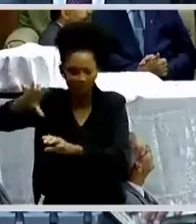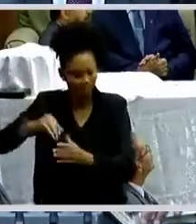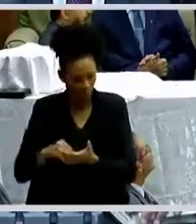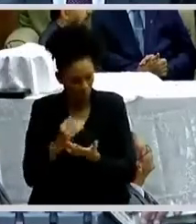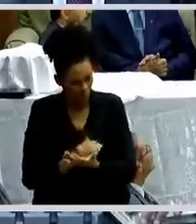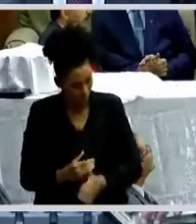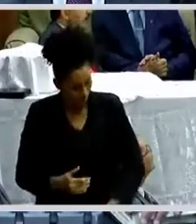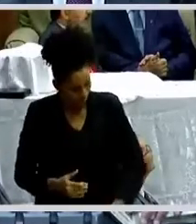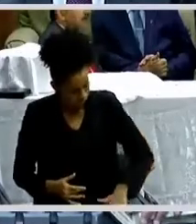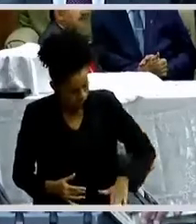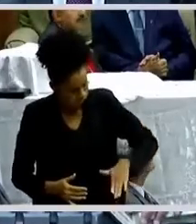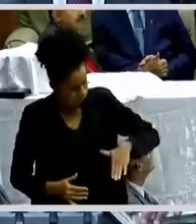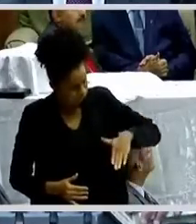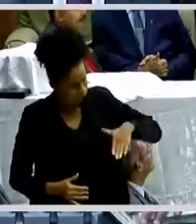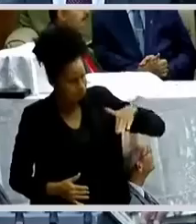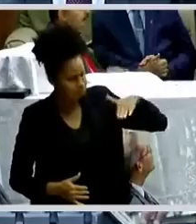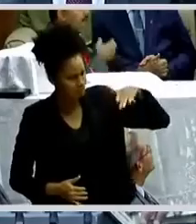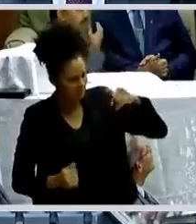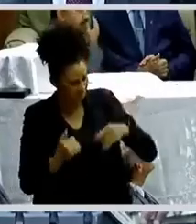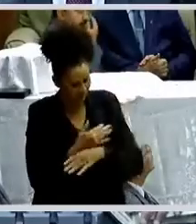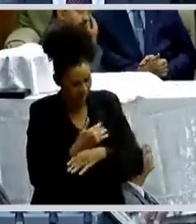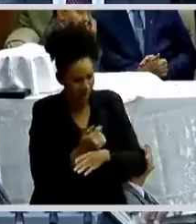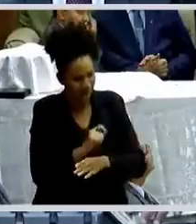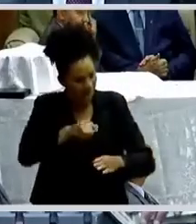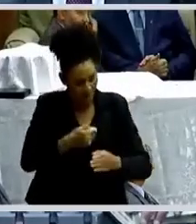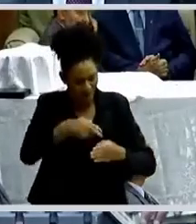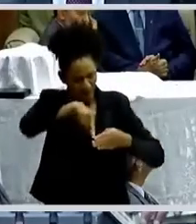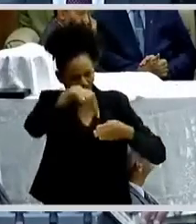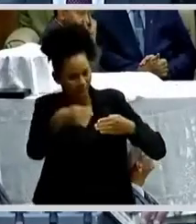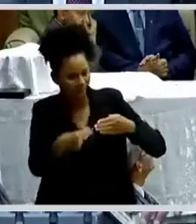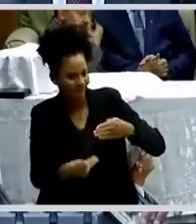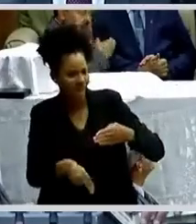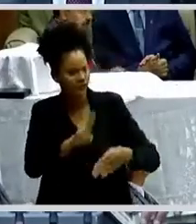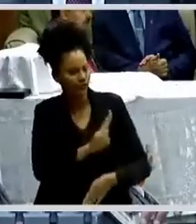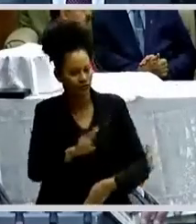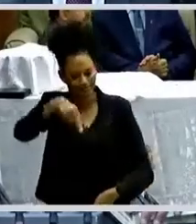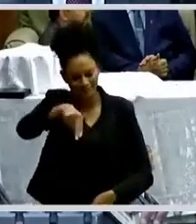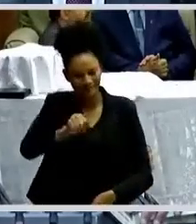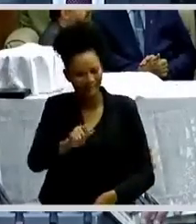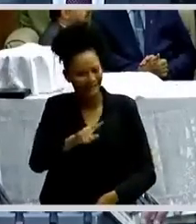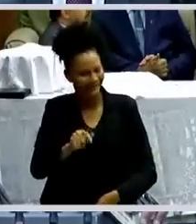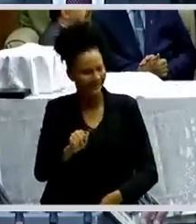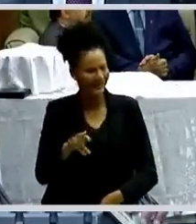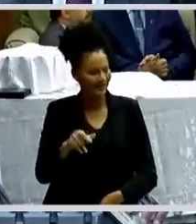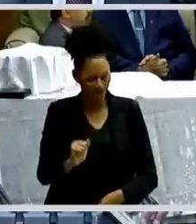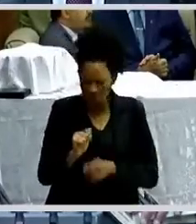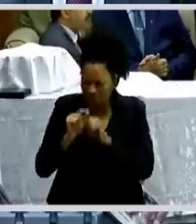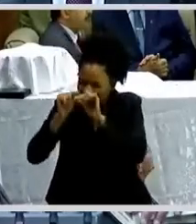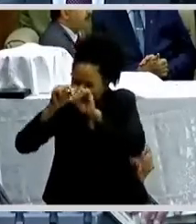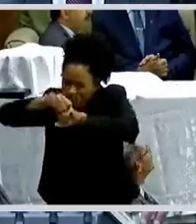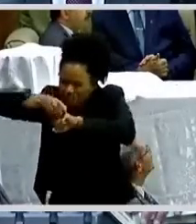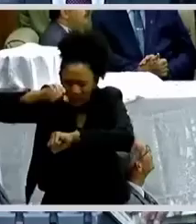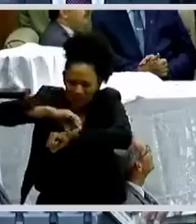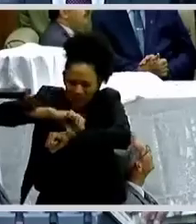cresce numa cidade chamada Nazaré. Se você olhar no mapa do Velho Testamento, Nazaré não está, não.